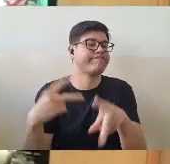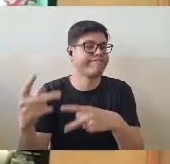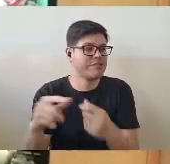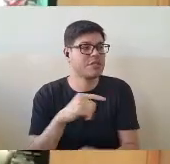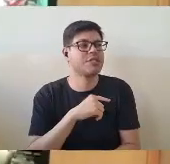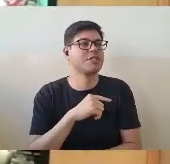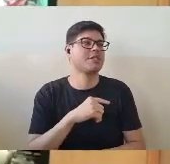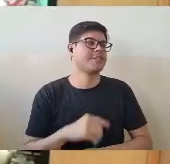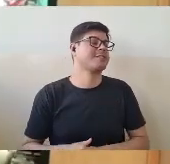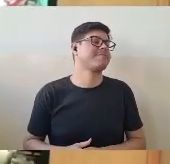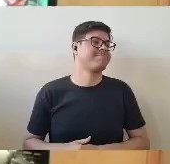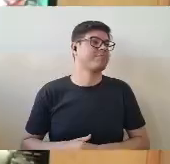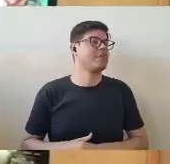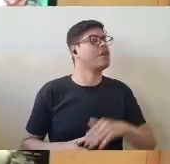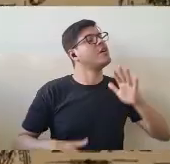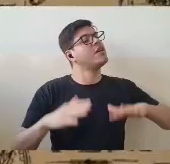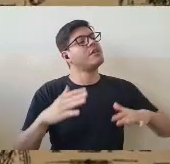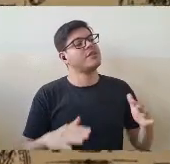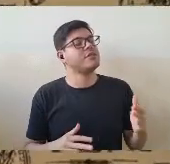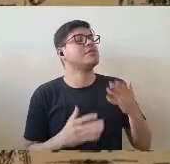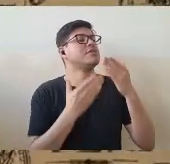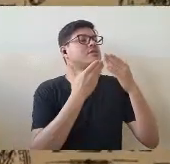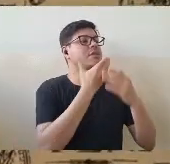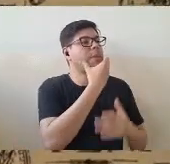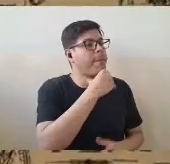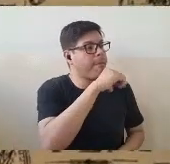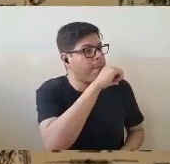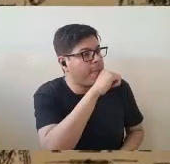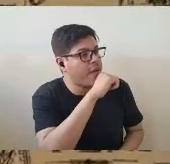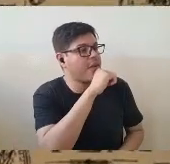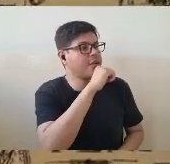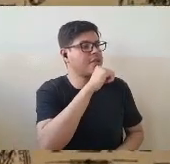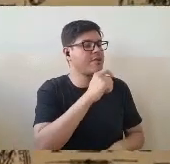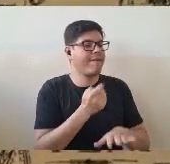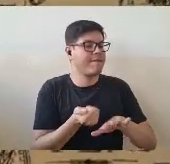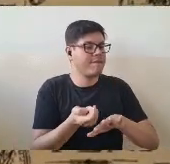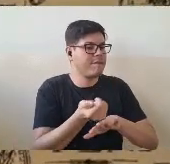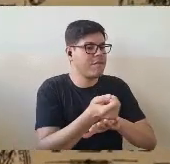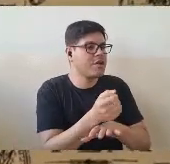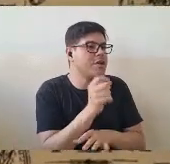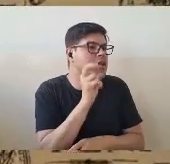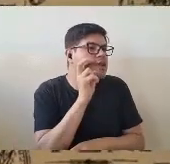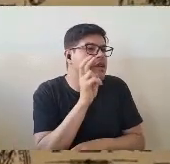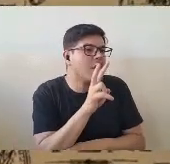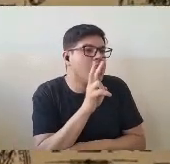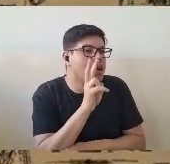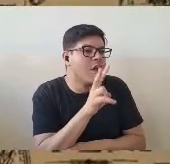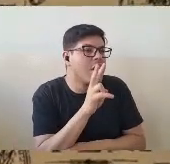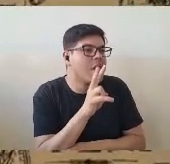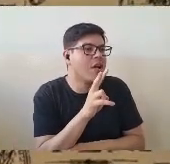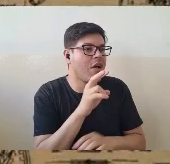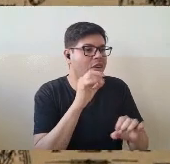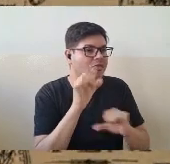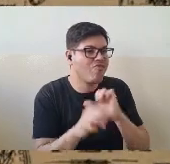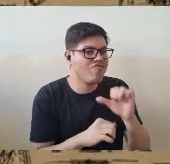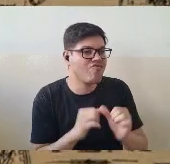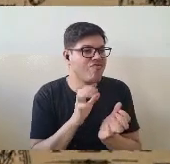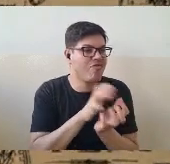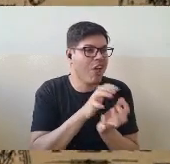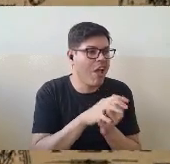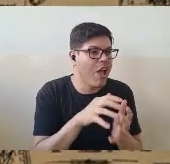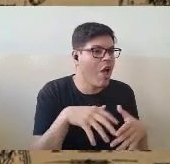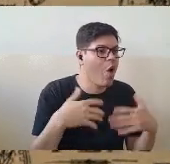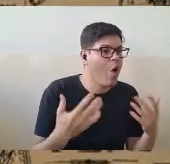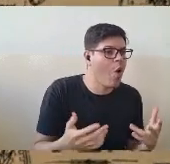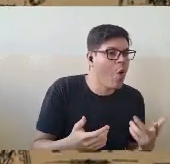Vão lá, veja bem, tem um fake news aí que vira jacaré, que dá efeito colateral. Vou tomar mais a